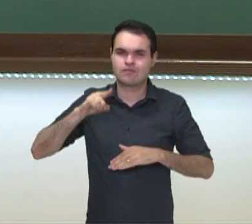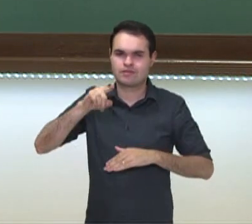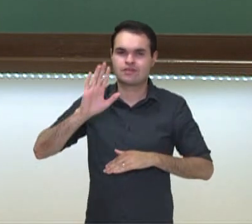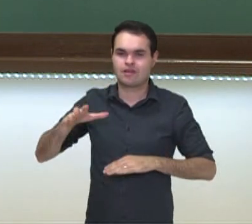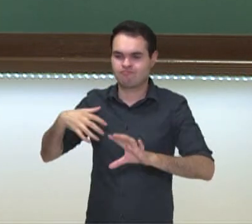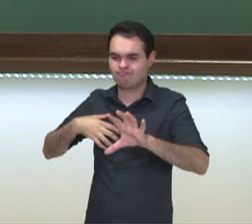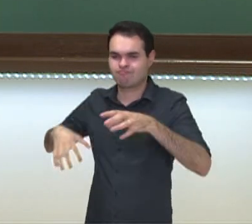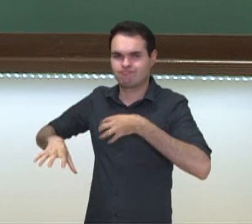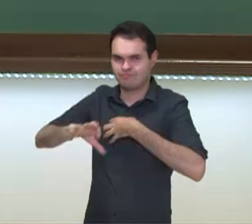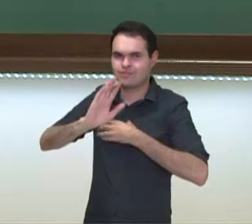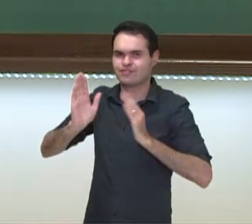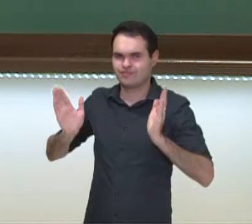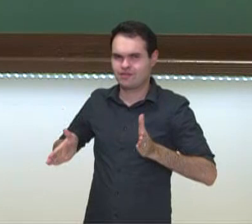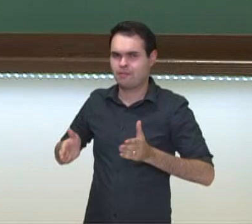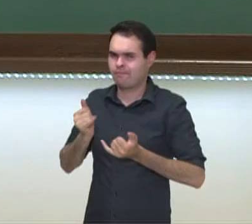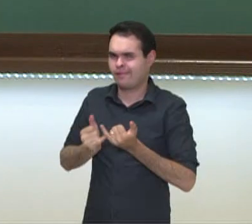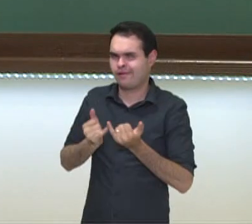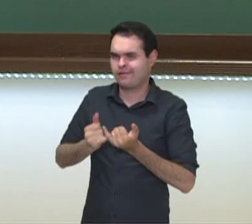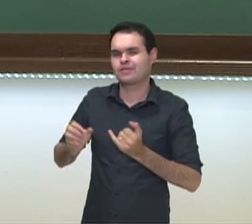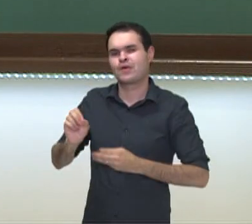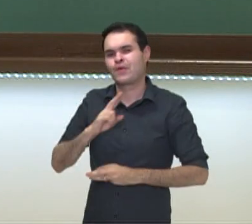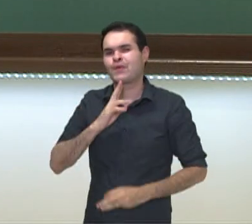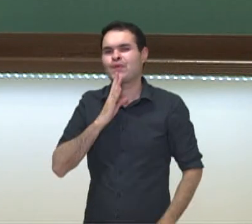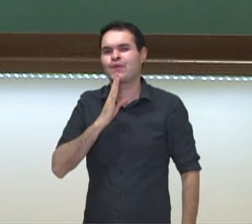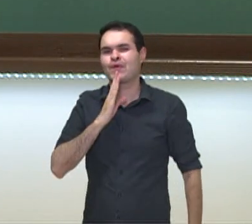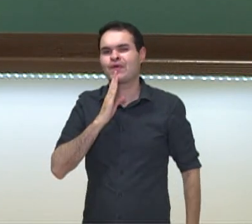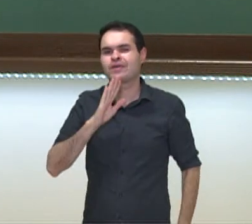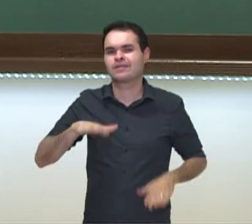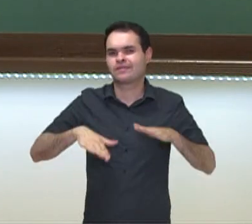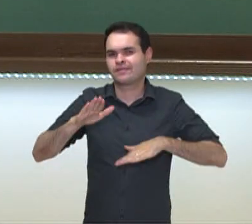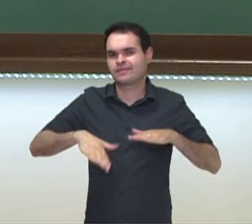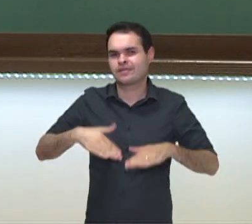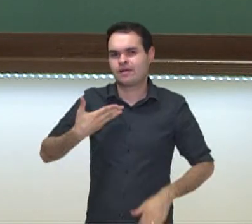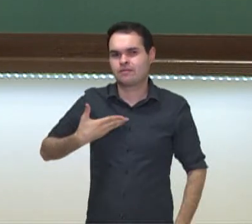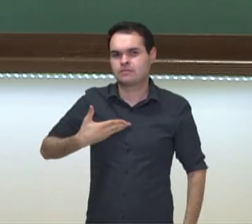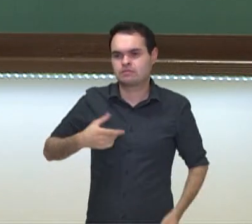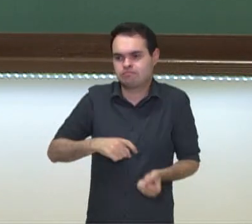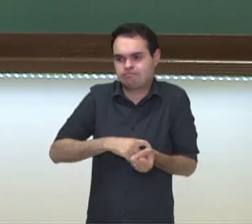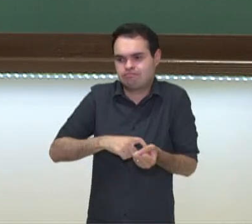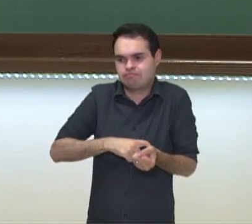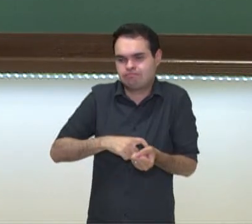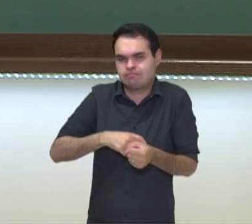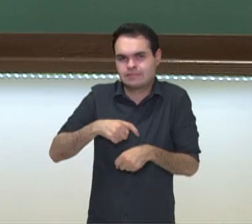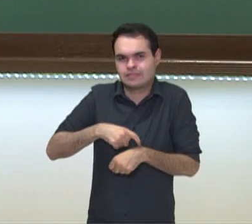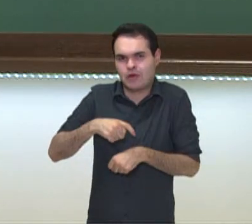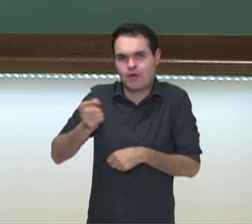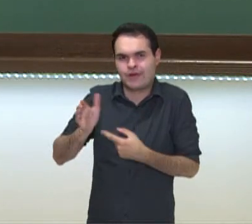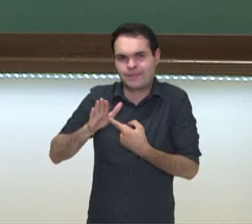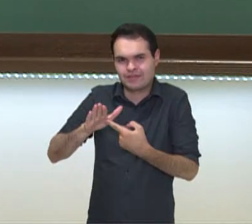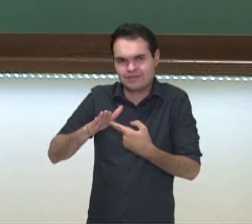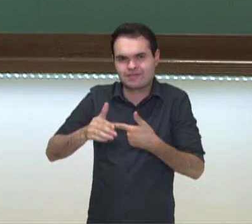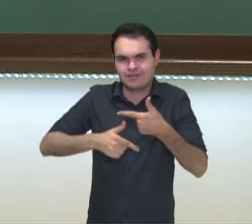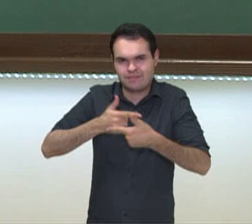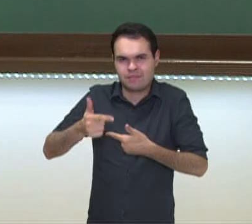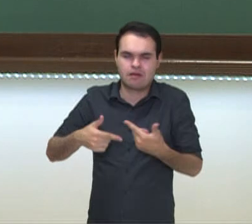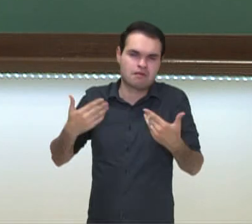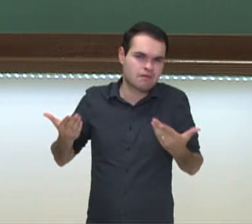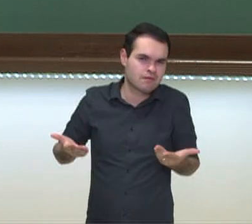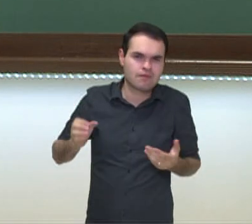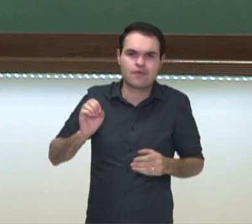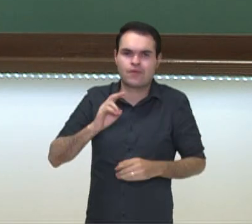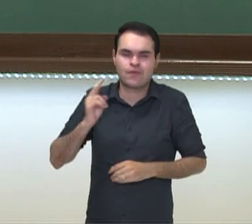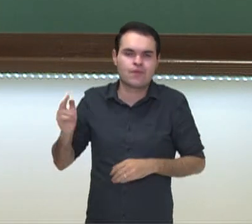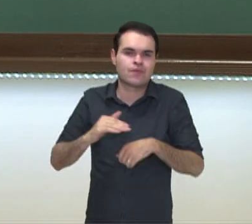situação parecida. Ou conhecem aquele amigo que fica mais nervoso na hora de apresentar um trabalho, de falar